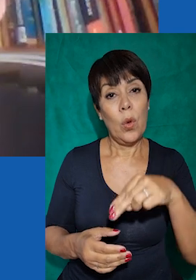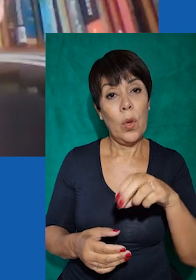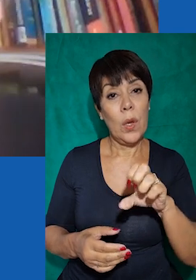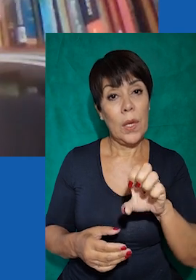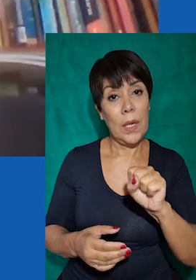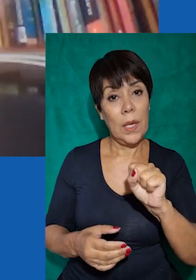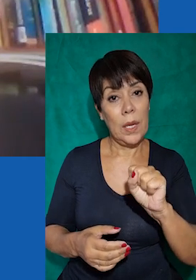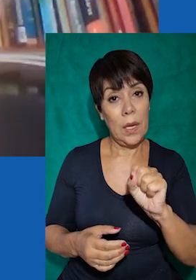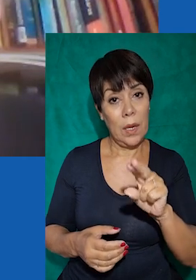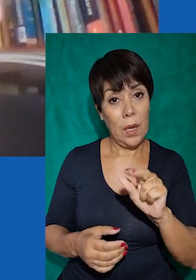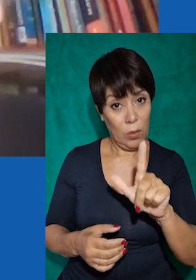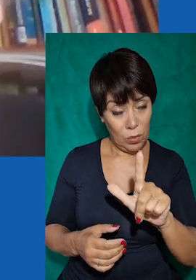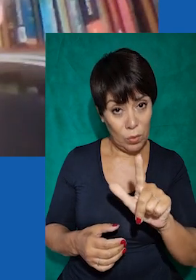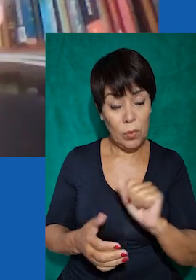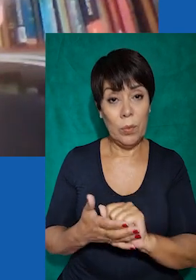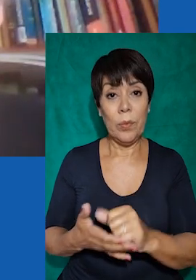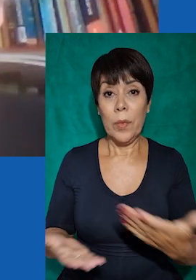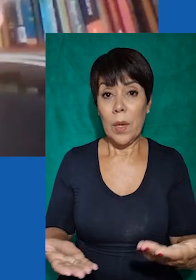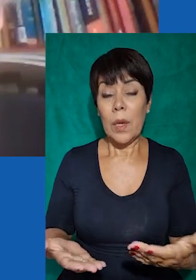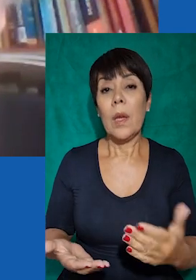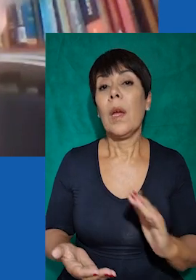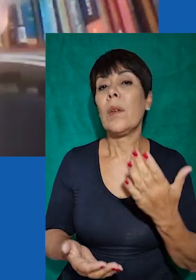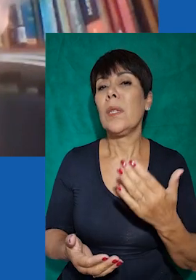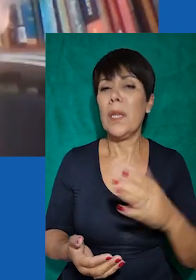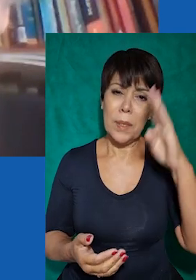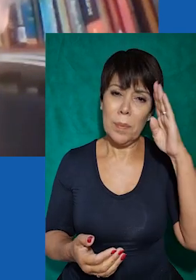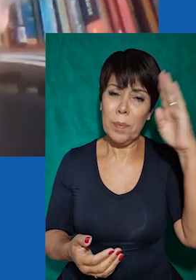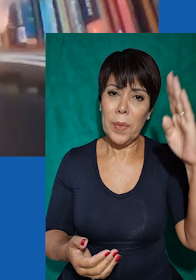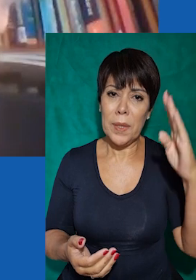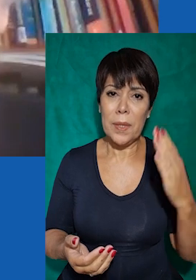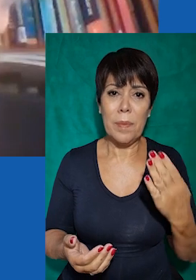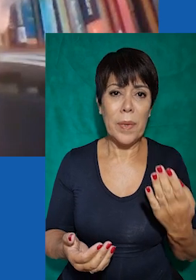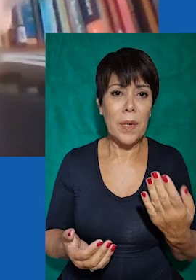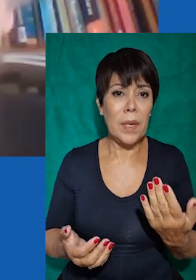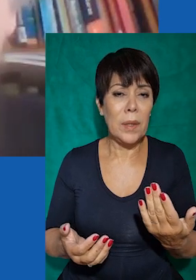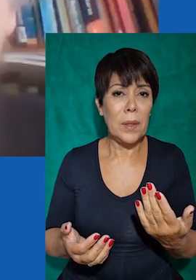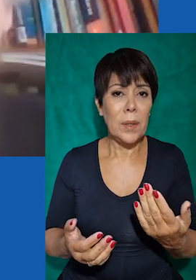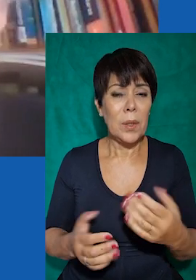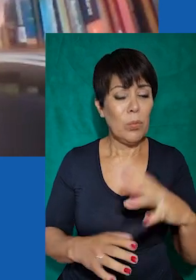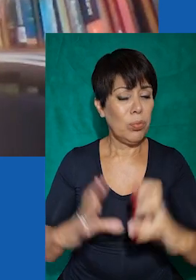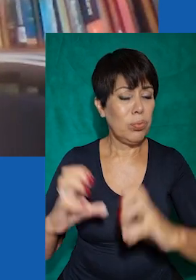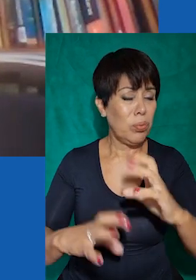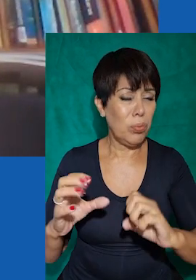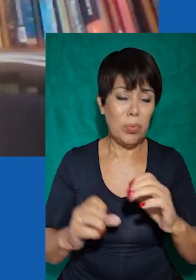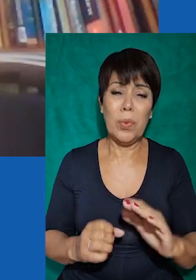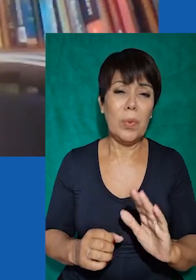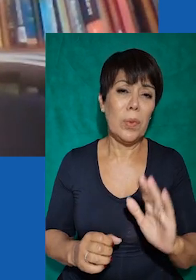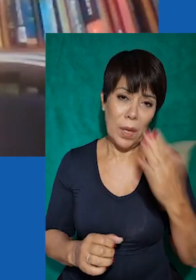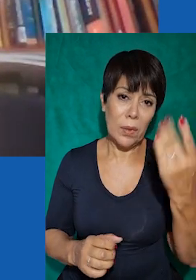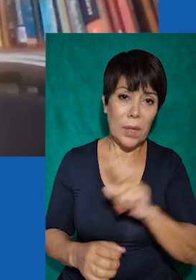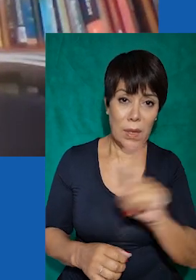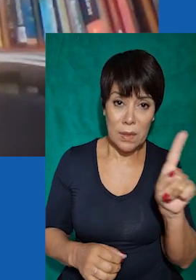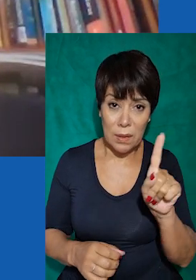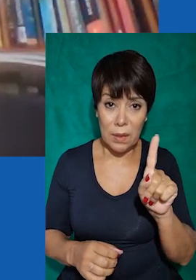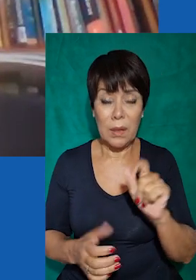Grosso do Sul que há talvez a maior, os maiores conflitos